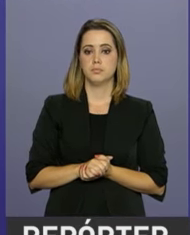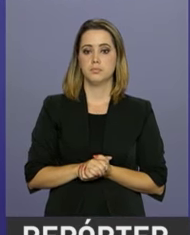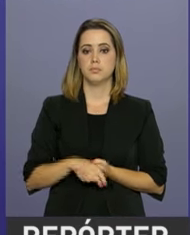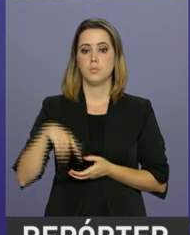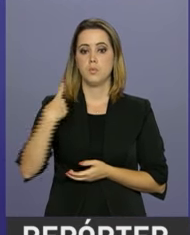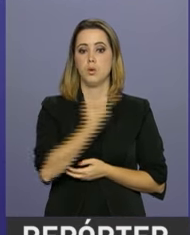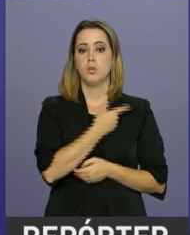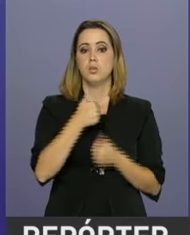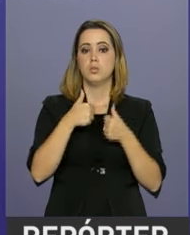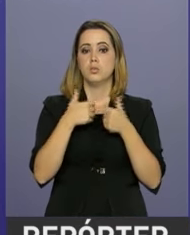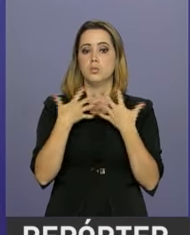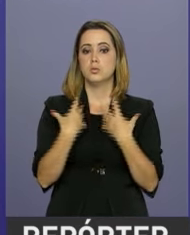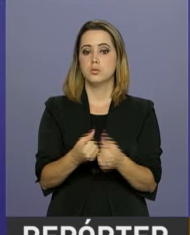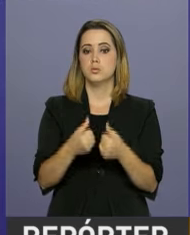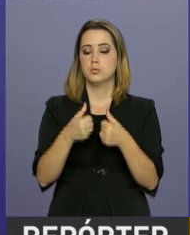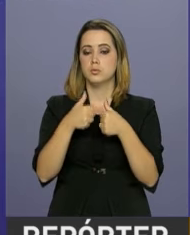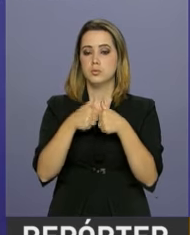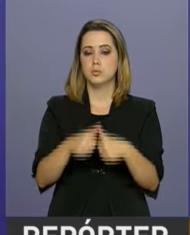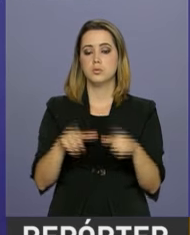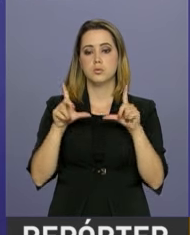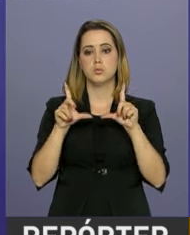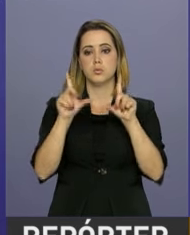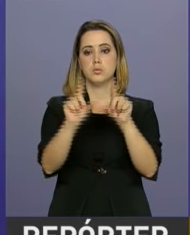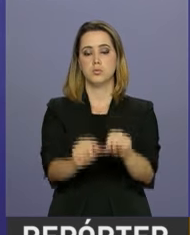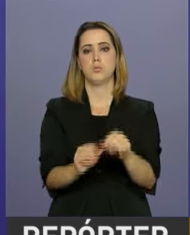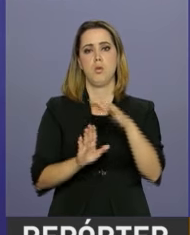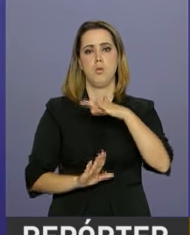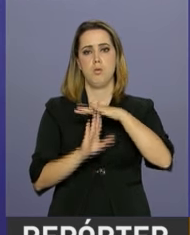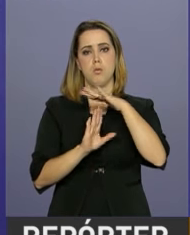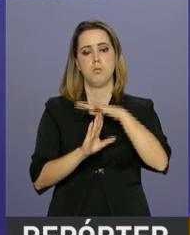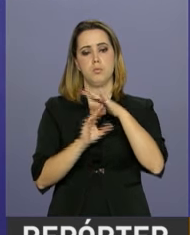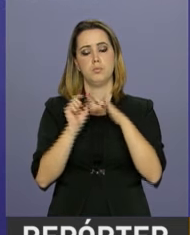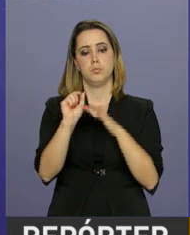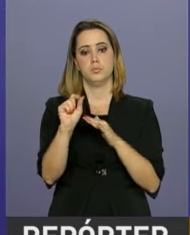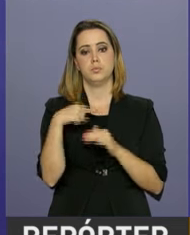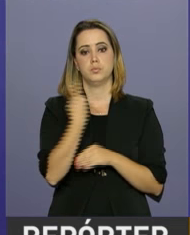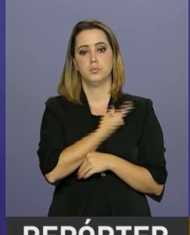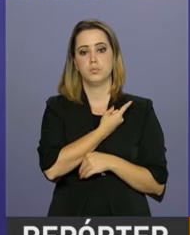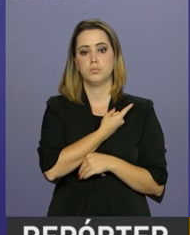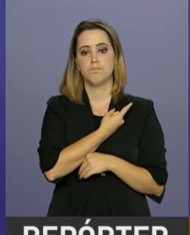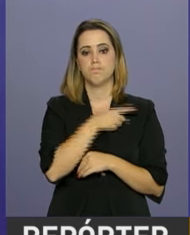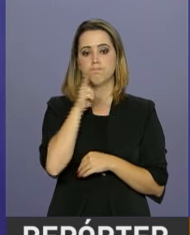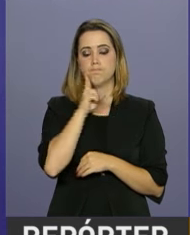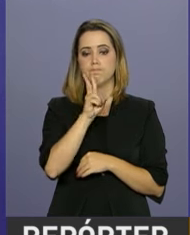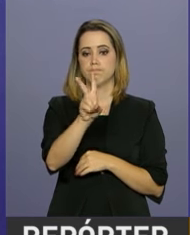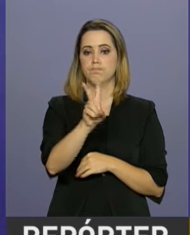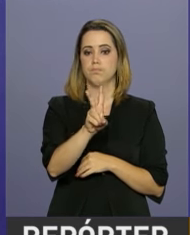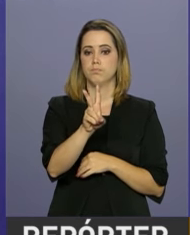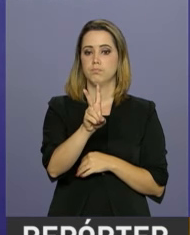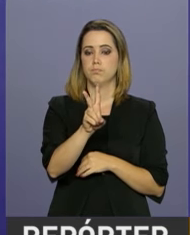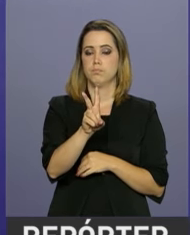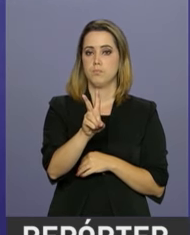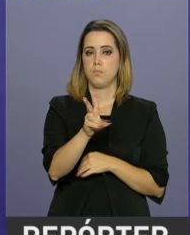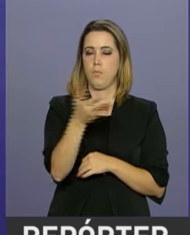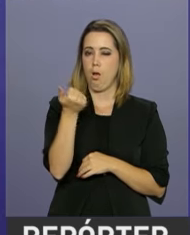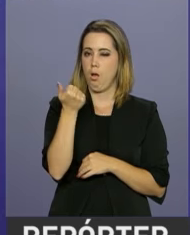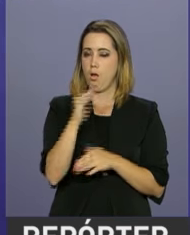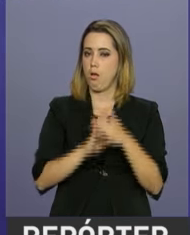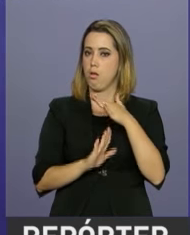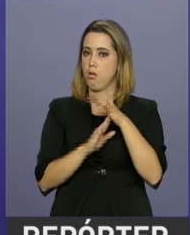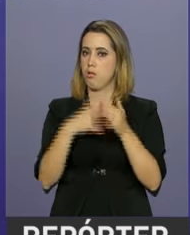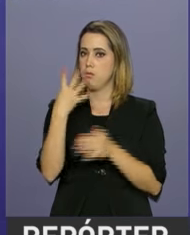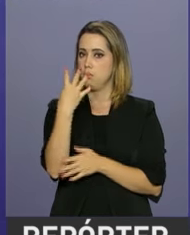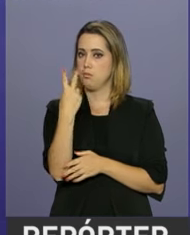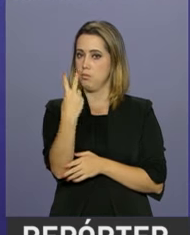Nós vamos estabelecer uma redução do teto global de financiamento. Se nós projetarmos o último teto, que era de